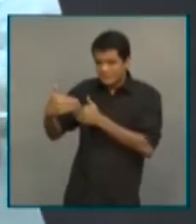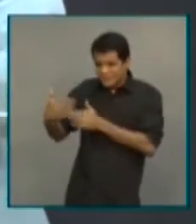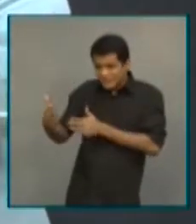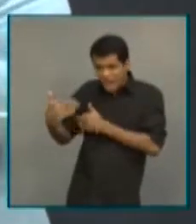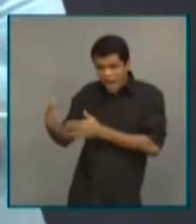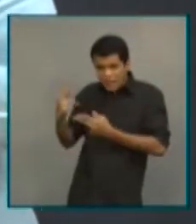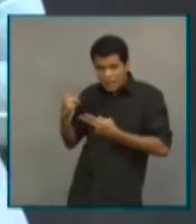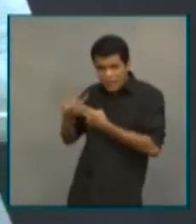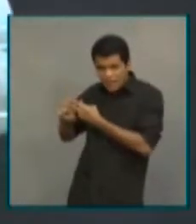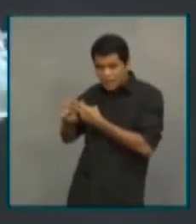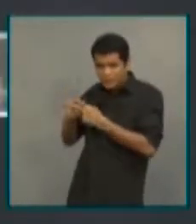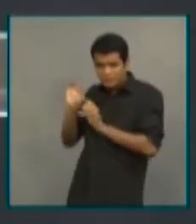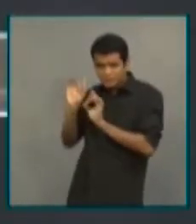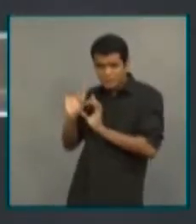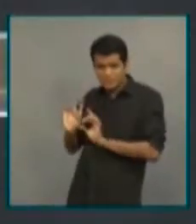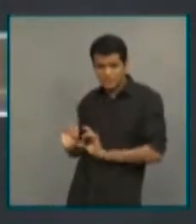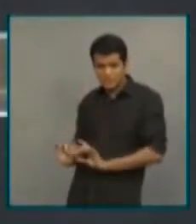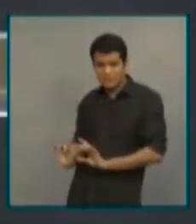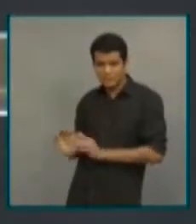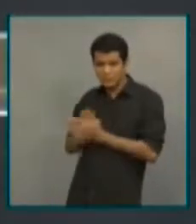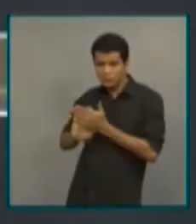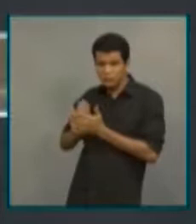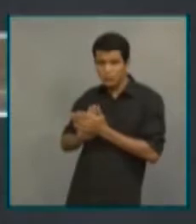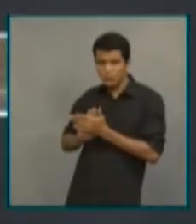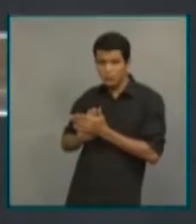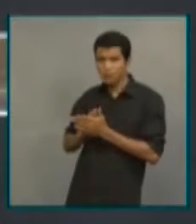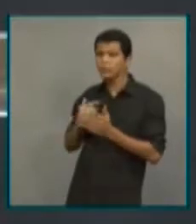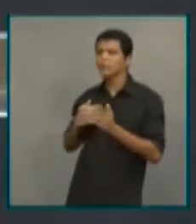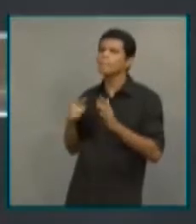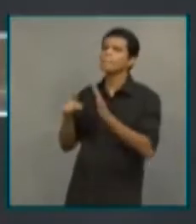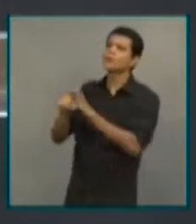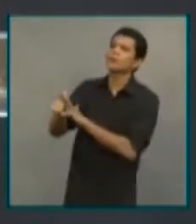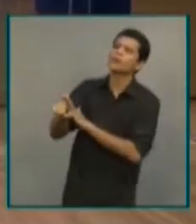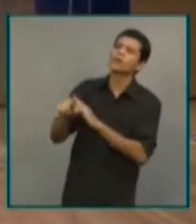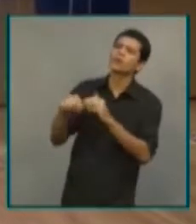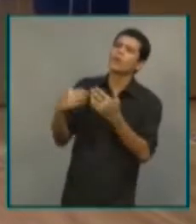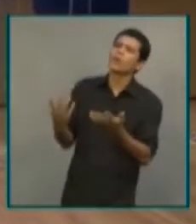senhora, se eleita, quais são as suas ações